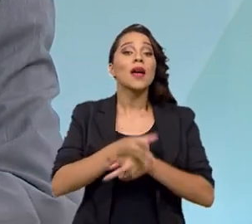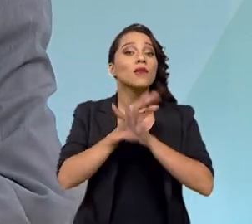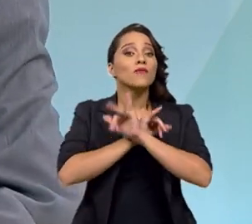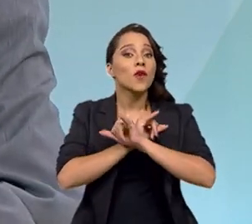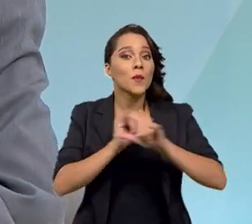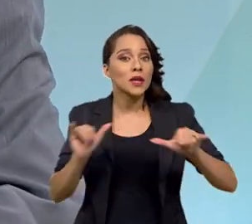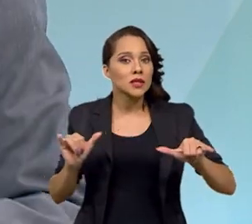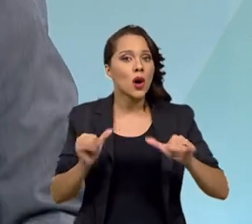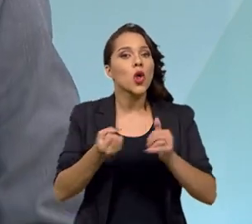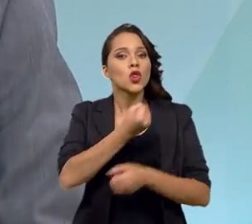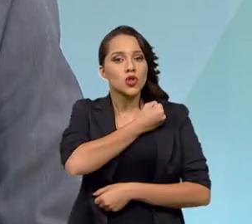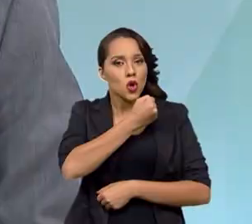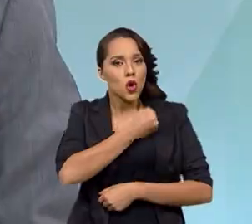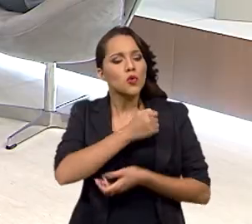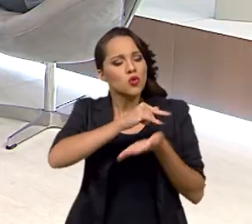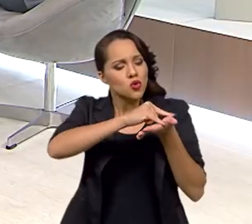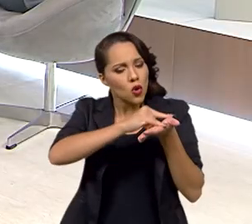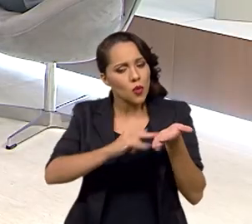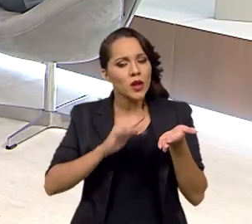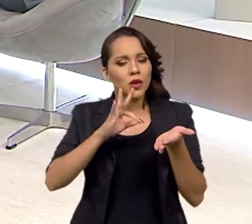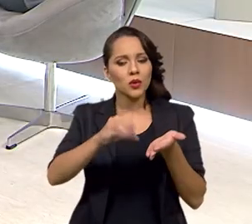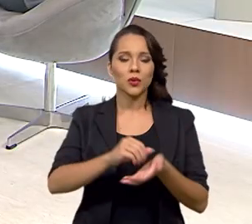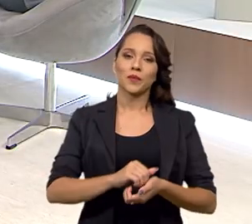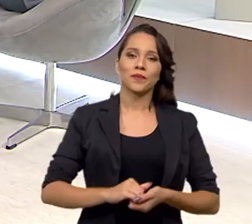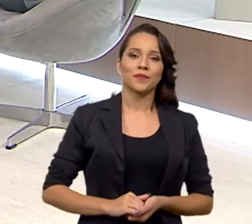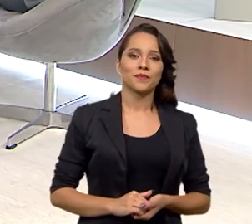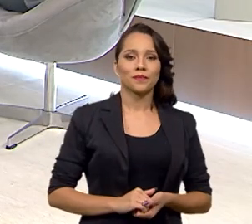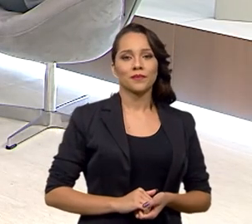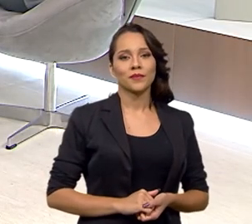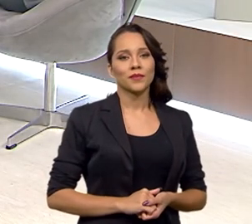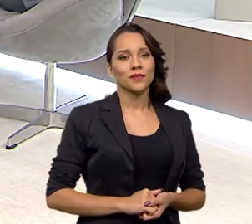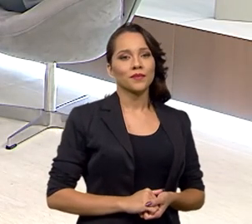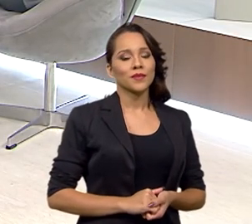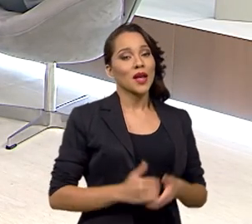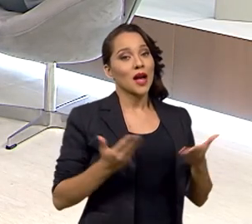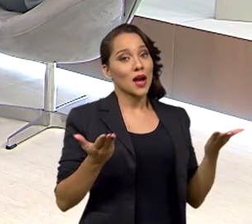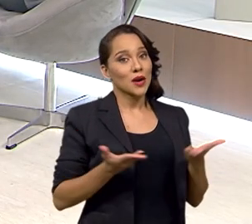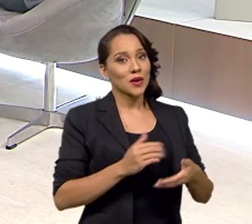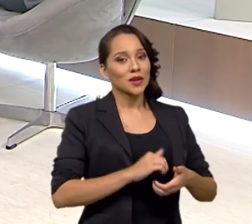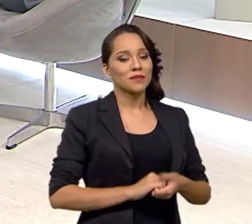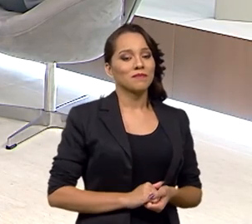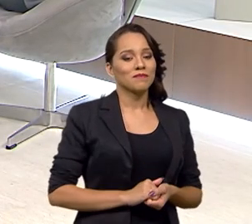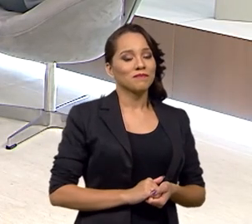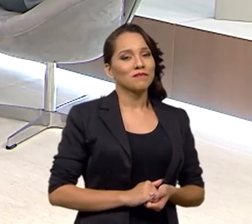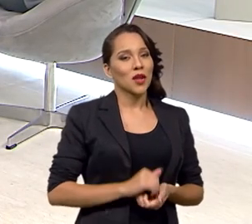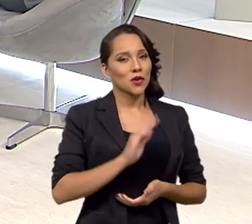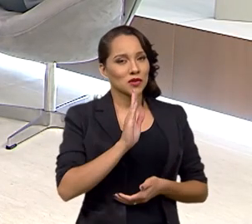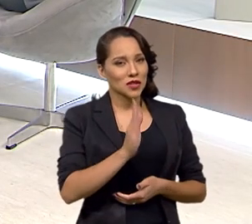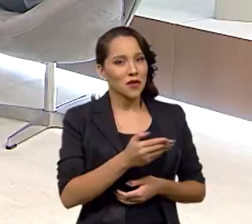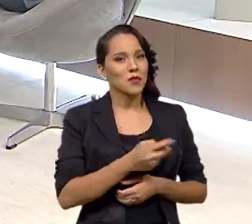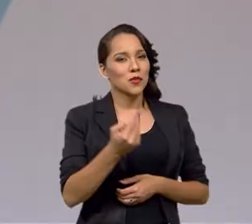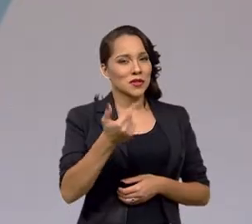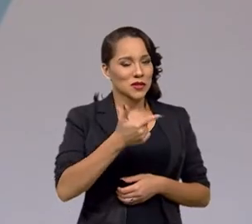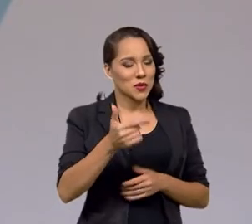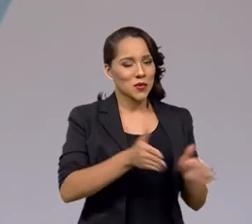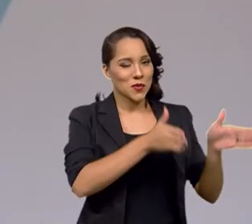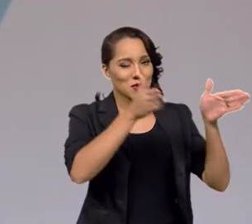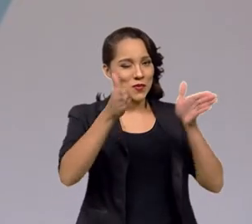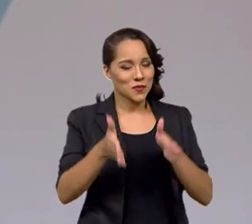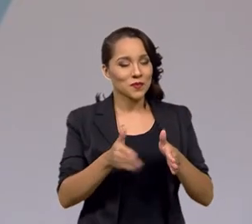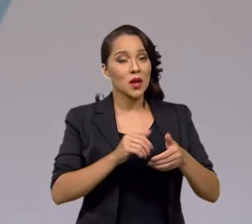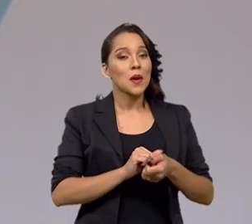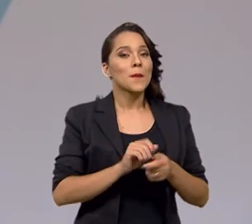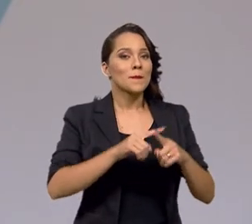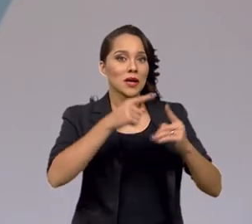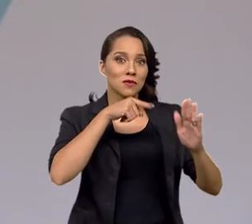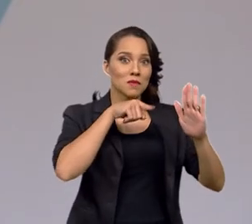Dados muito bem documentados agora sacksida eu já vou para o segundo bloco Mas